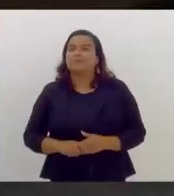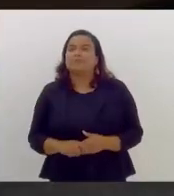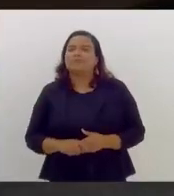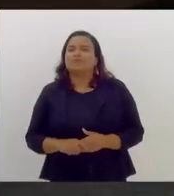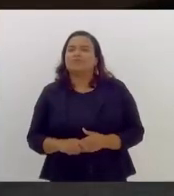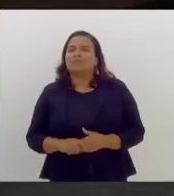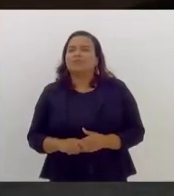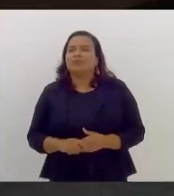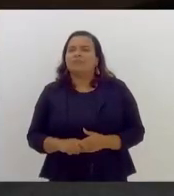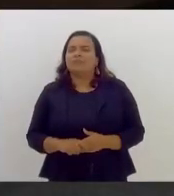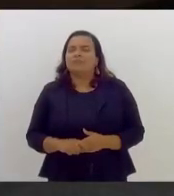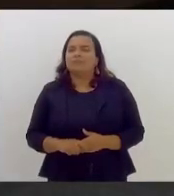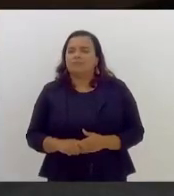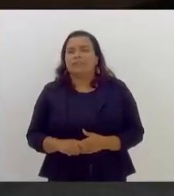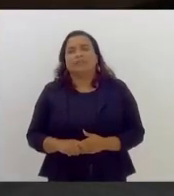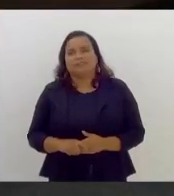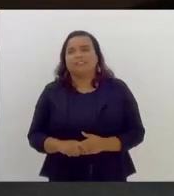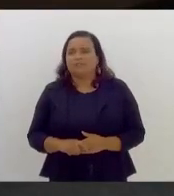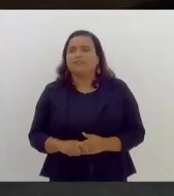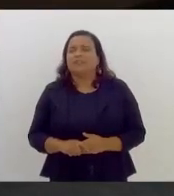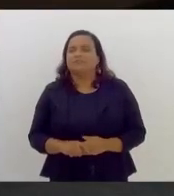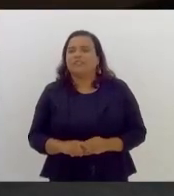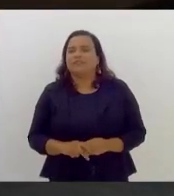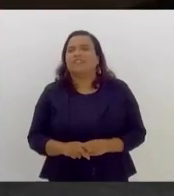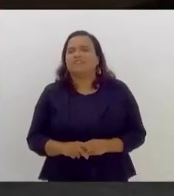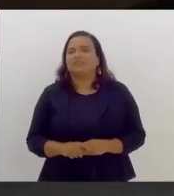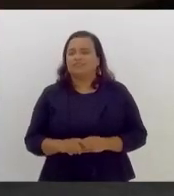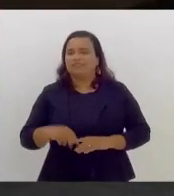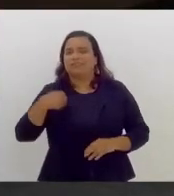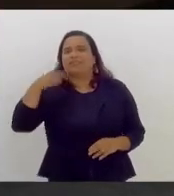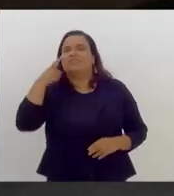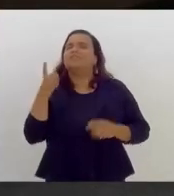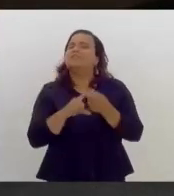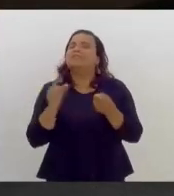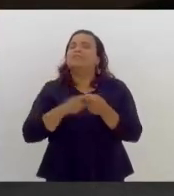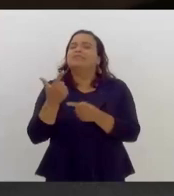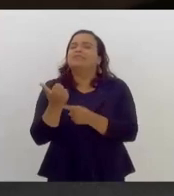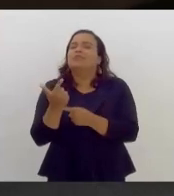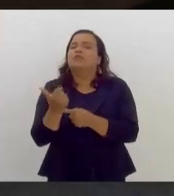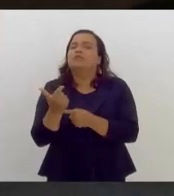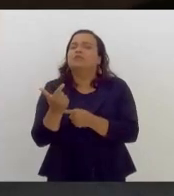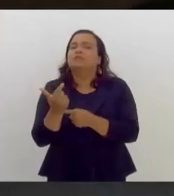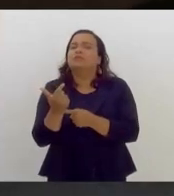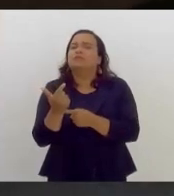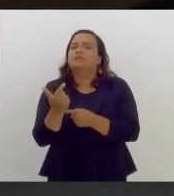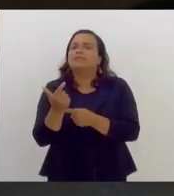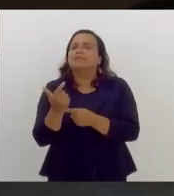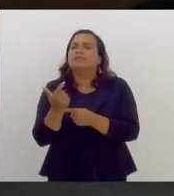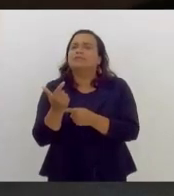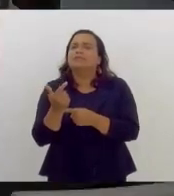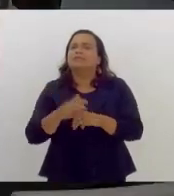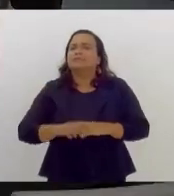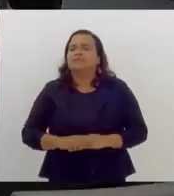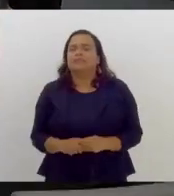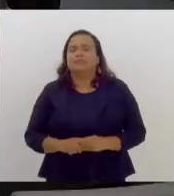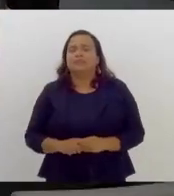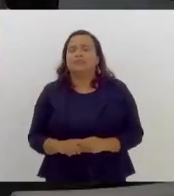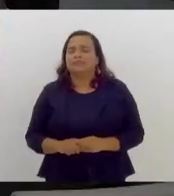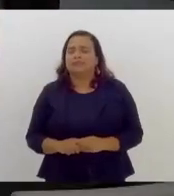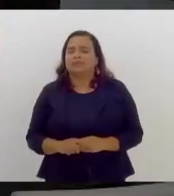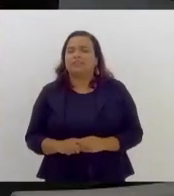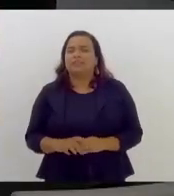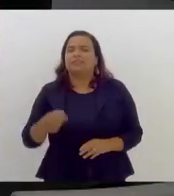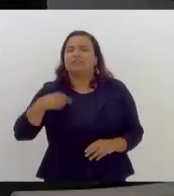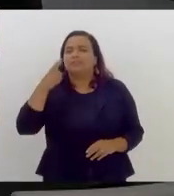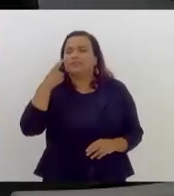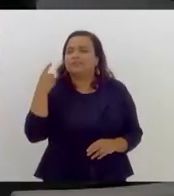destaque do artigo 12. É, do artigo 12, não é isso? Milena e a Ellen, isso, vamos fazer... Não